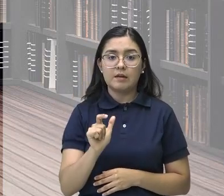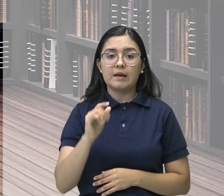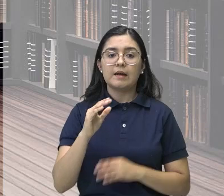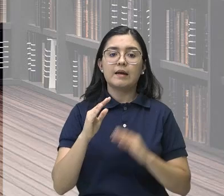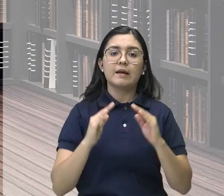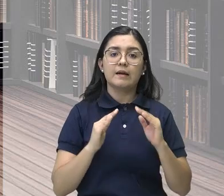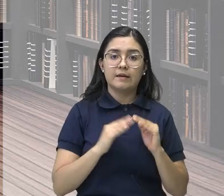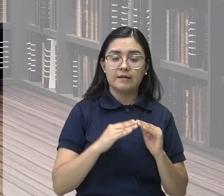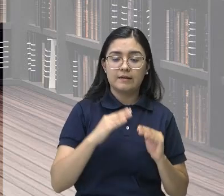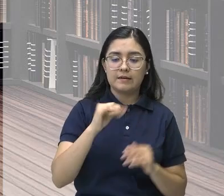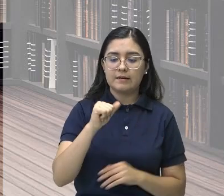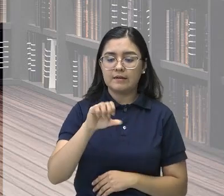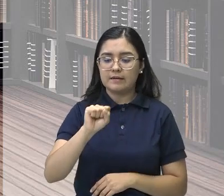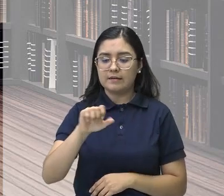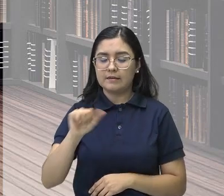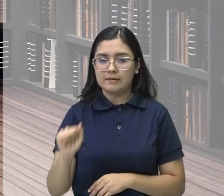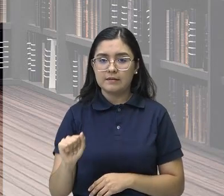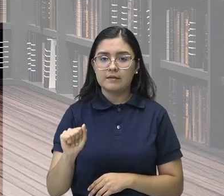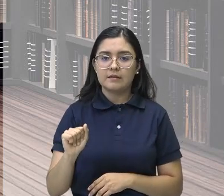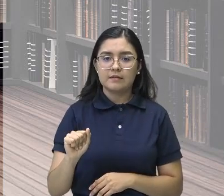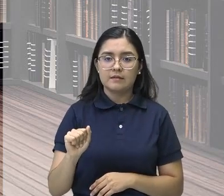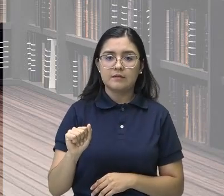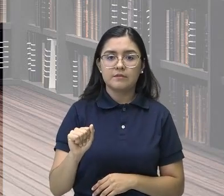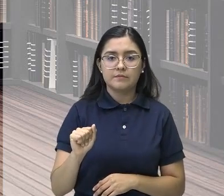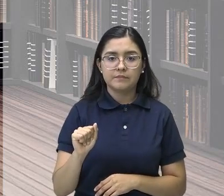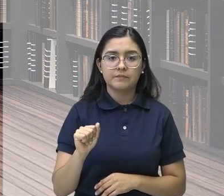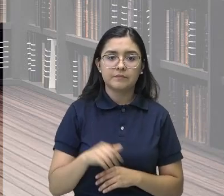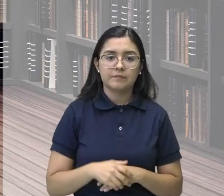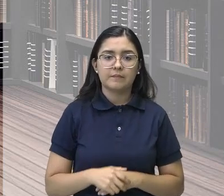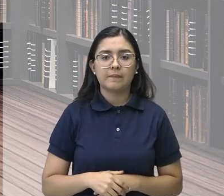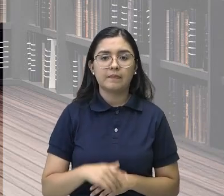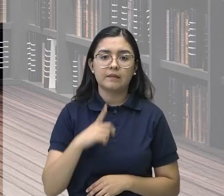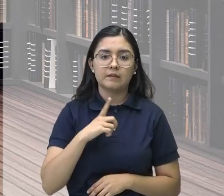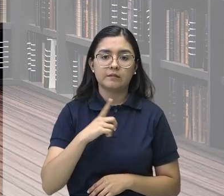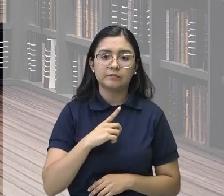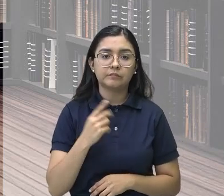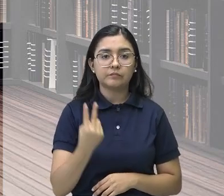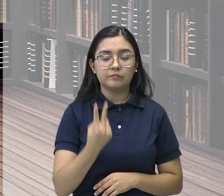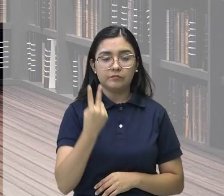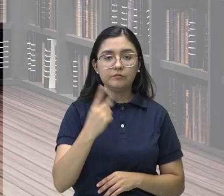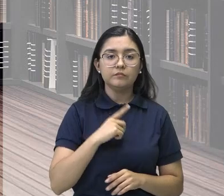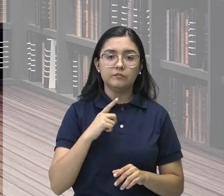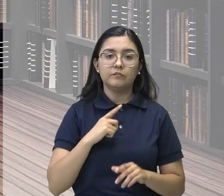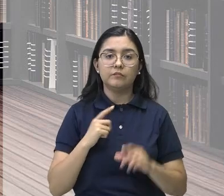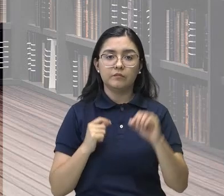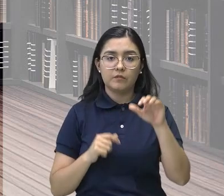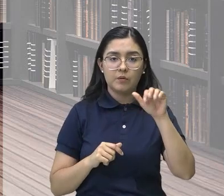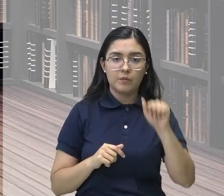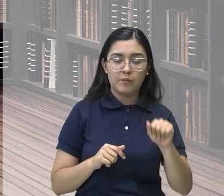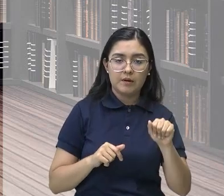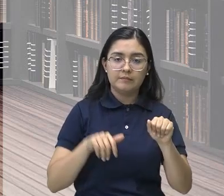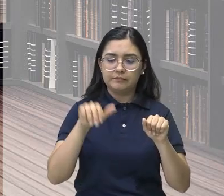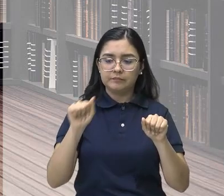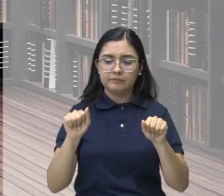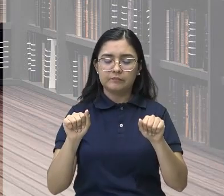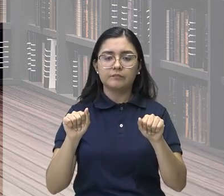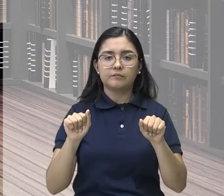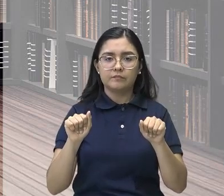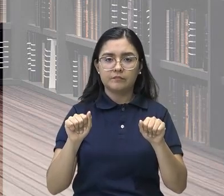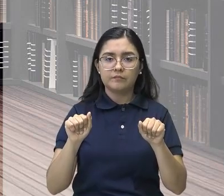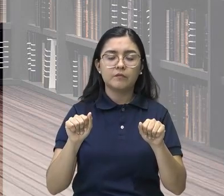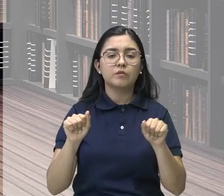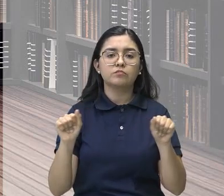casa. E se permutarmos os dois A, ou seja, o segundo A com o quarto A, eu vou